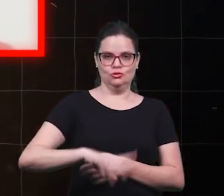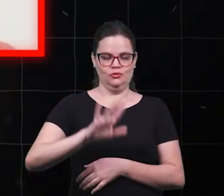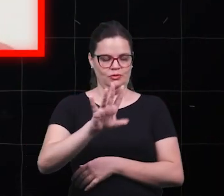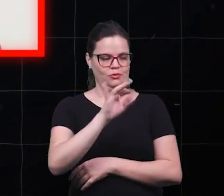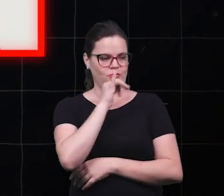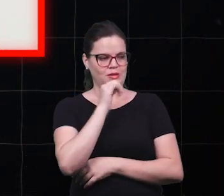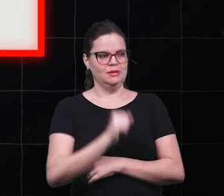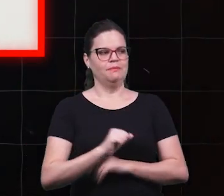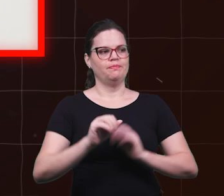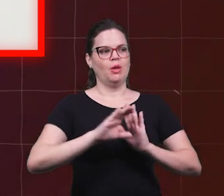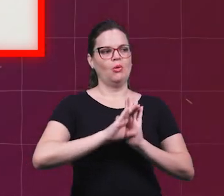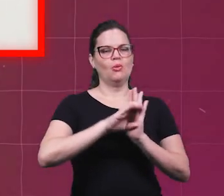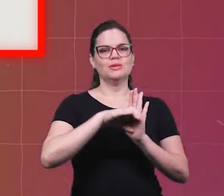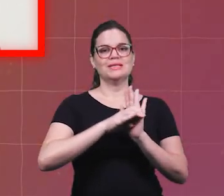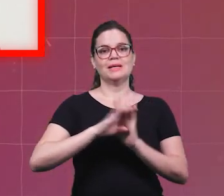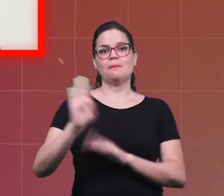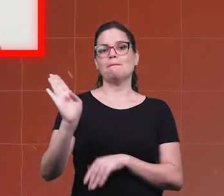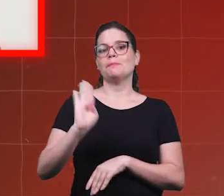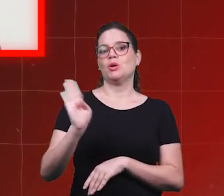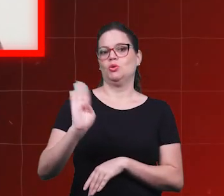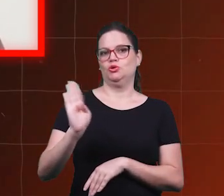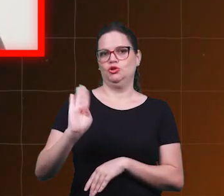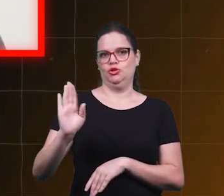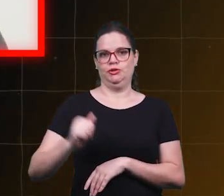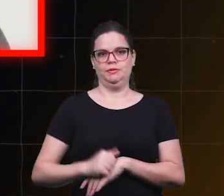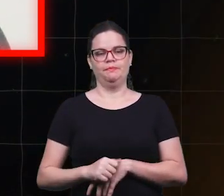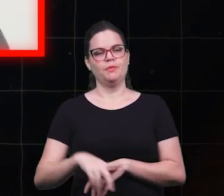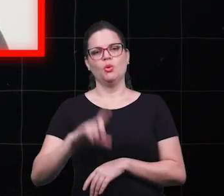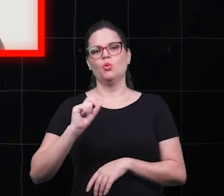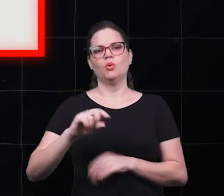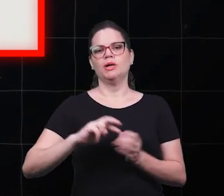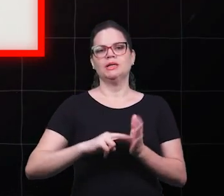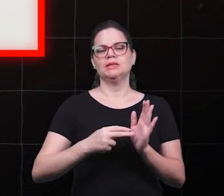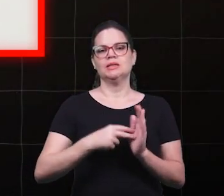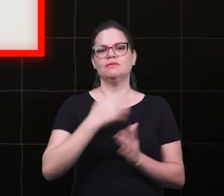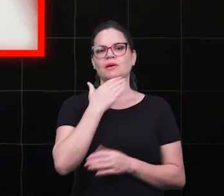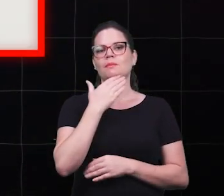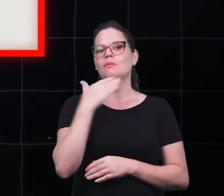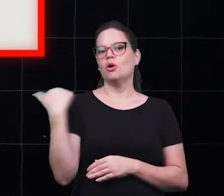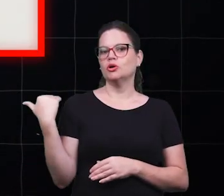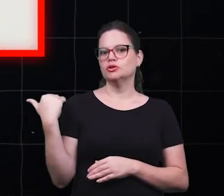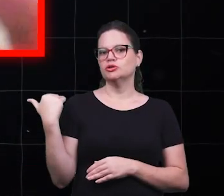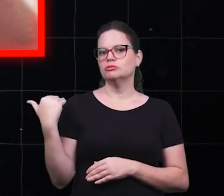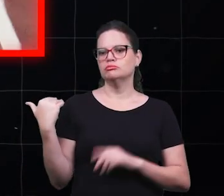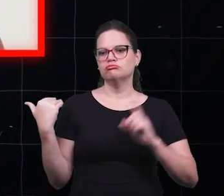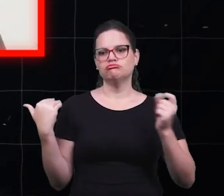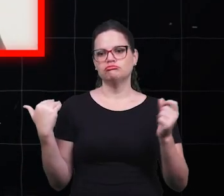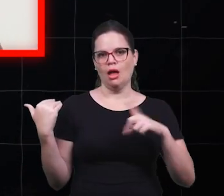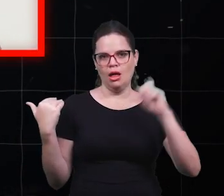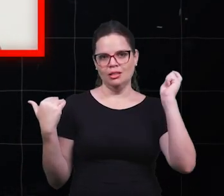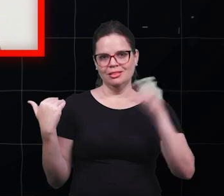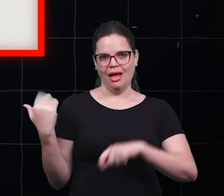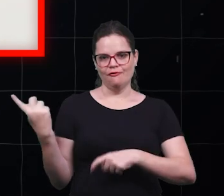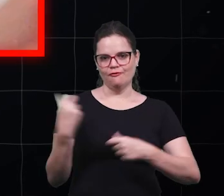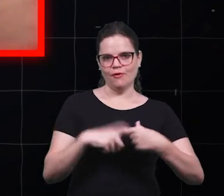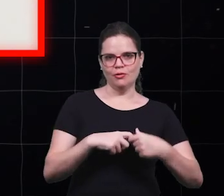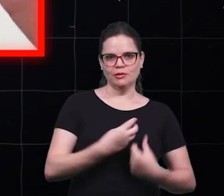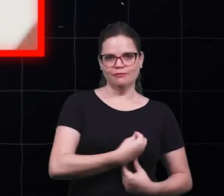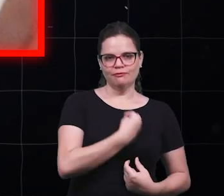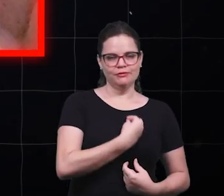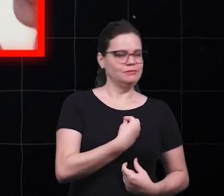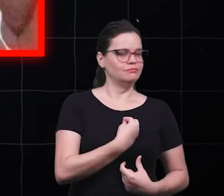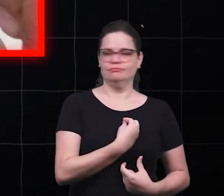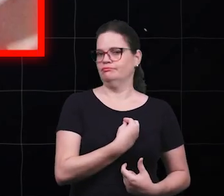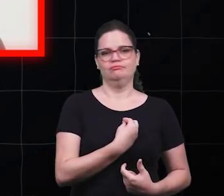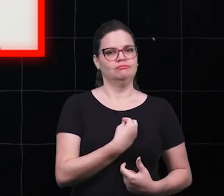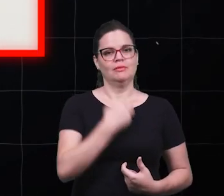que é a morte, nós podemos dizer que a morte é um processo irreversível de cessamento das atividades biológicas necessárias